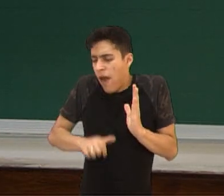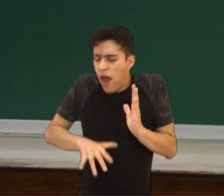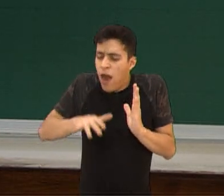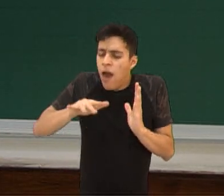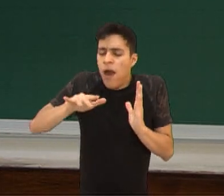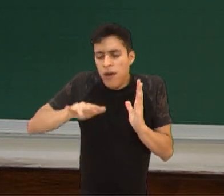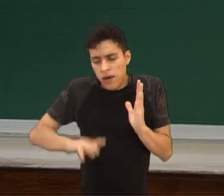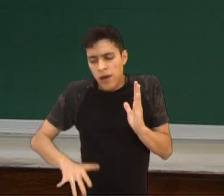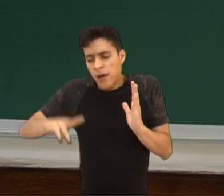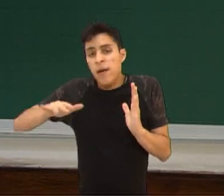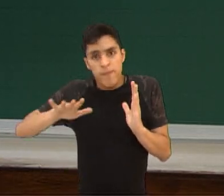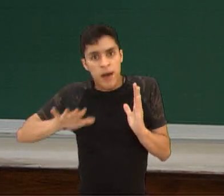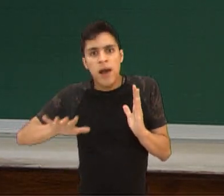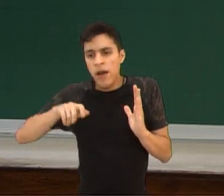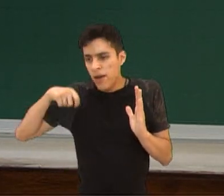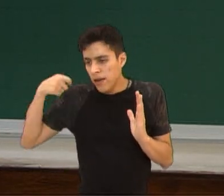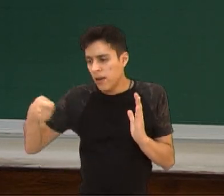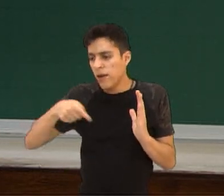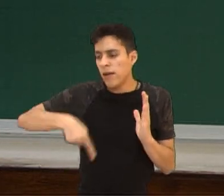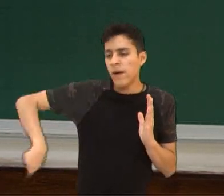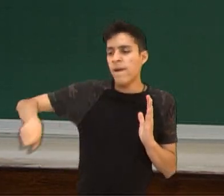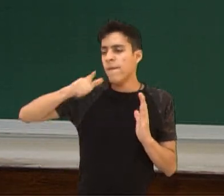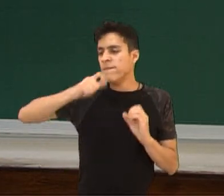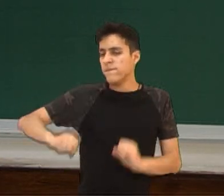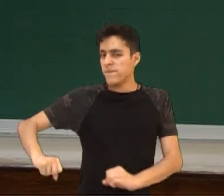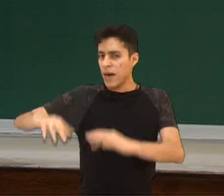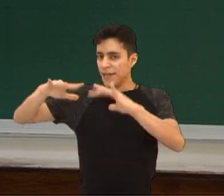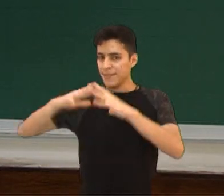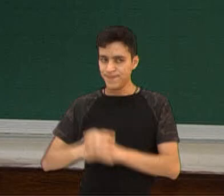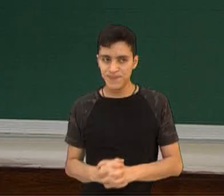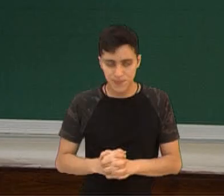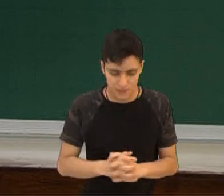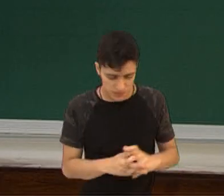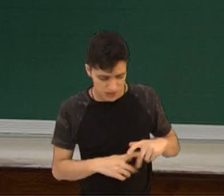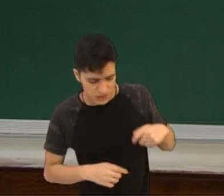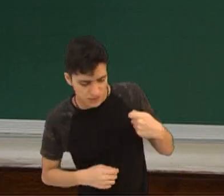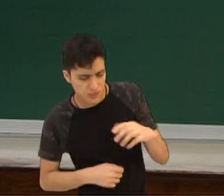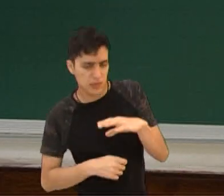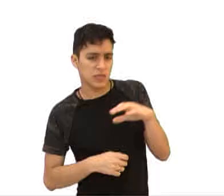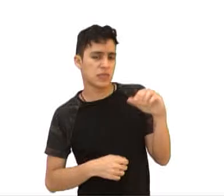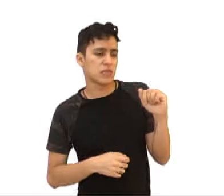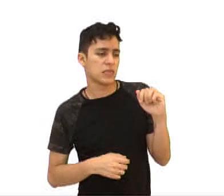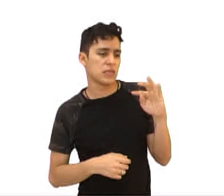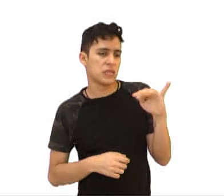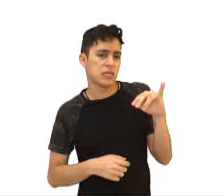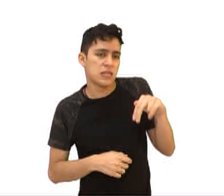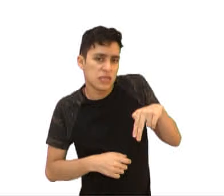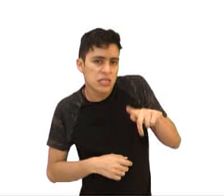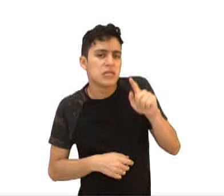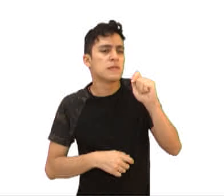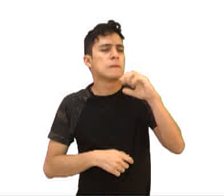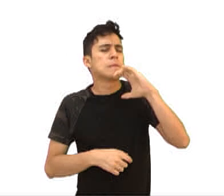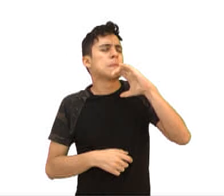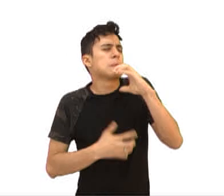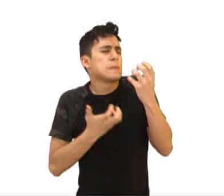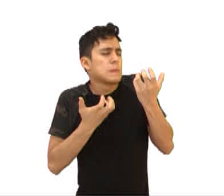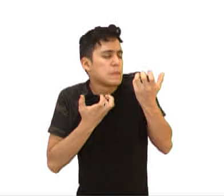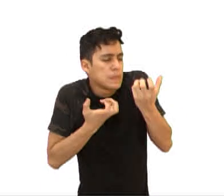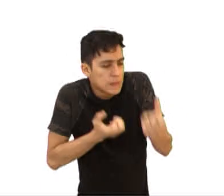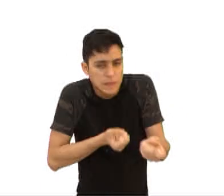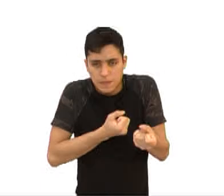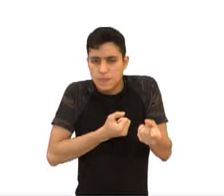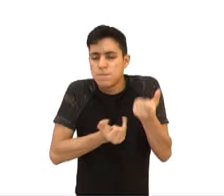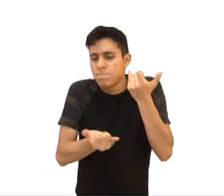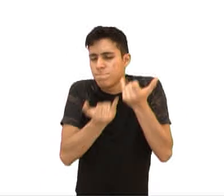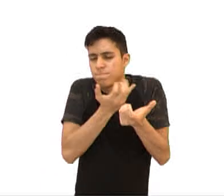né? Que mais? Quando a gente falar da Caatinga, clima quente e seco, semiárido, então